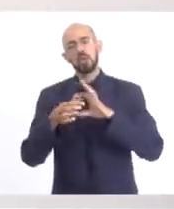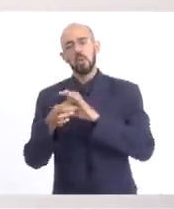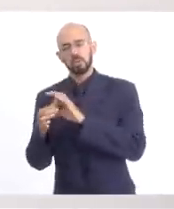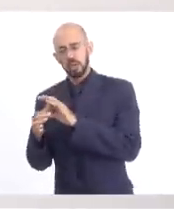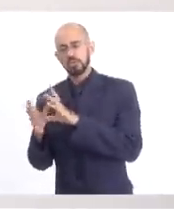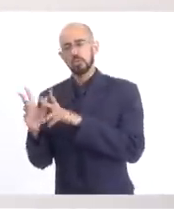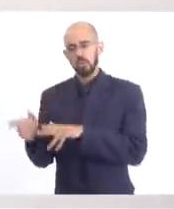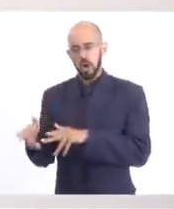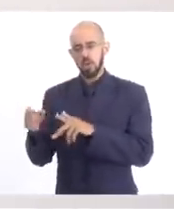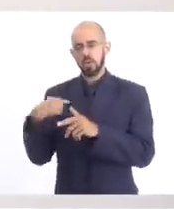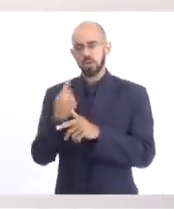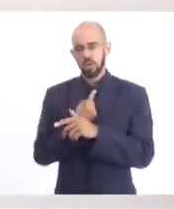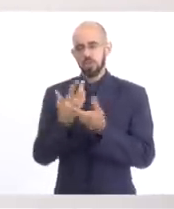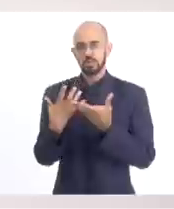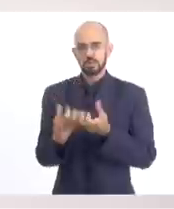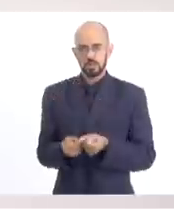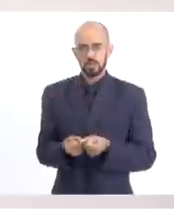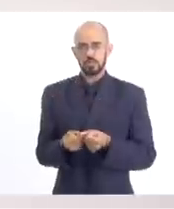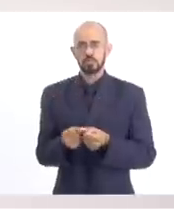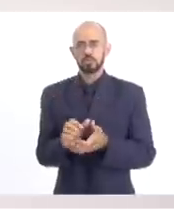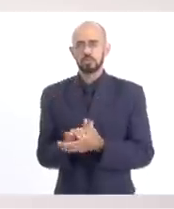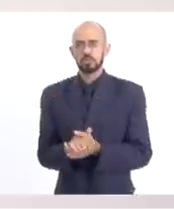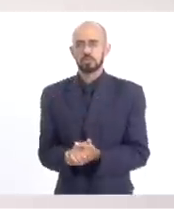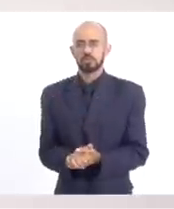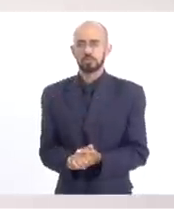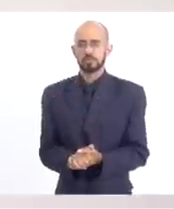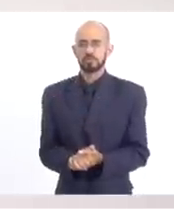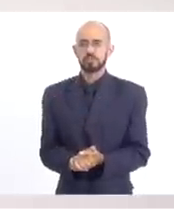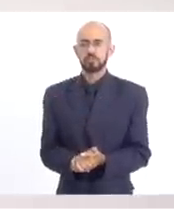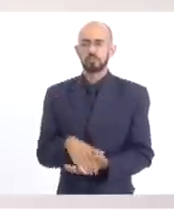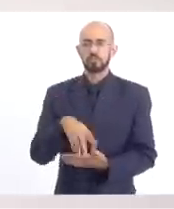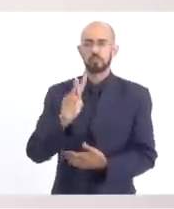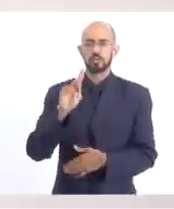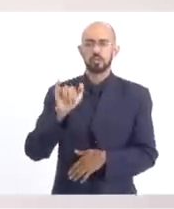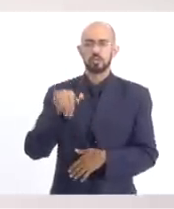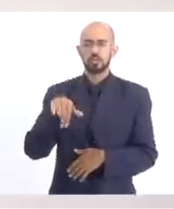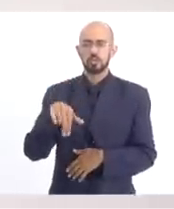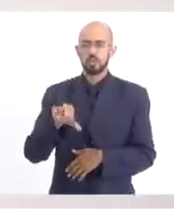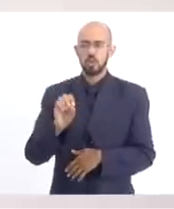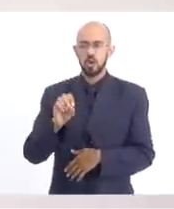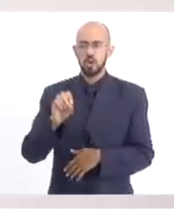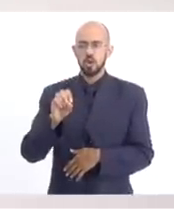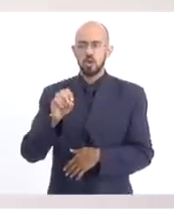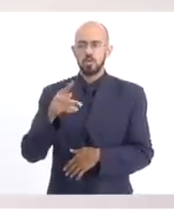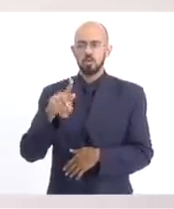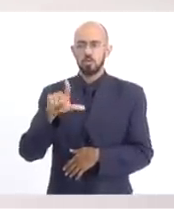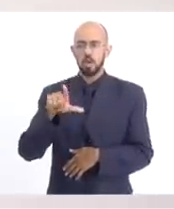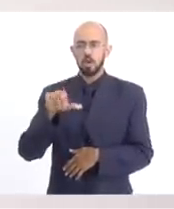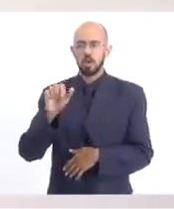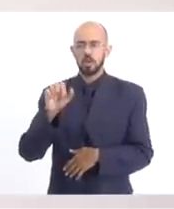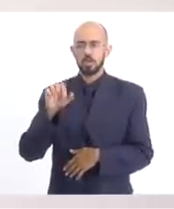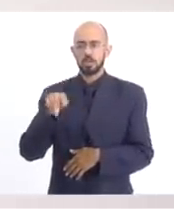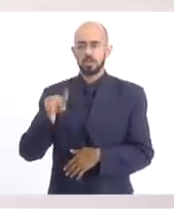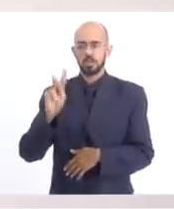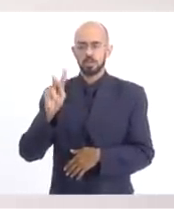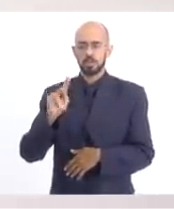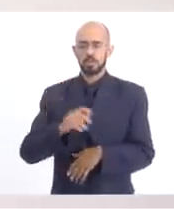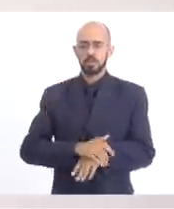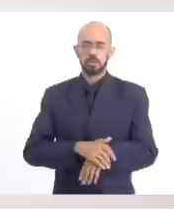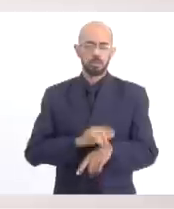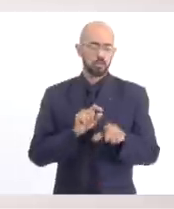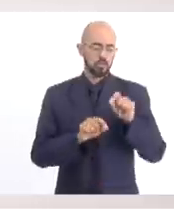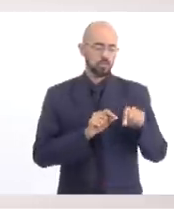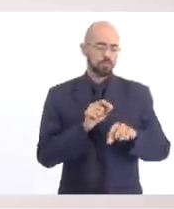substitutivo. Respondeu o deputado Knoploch sobre a participação de representantes das corporações no fundo gerido pelo Rio de Previdência.